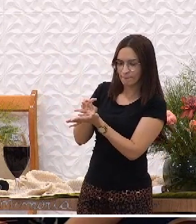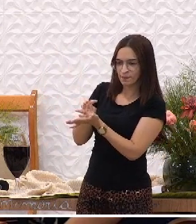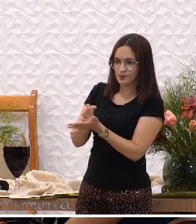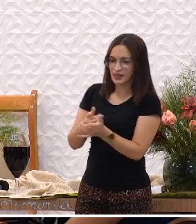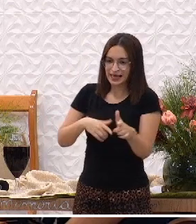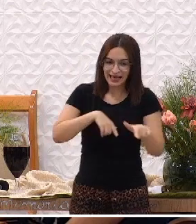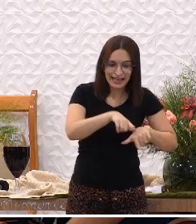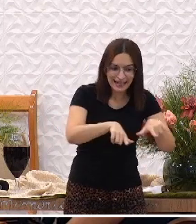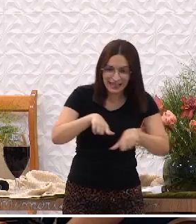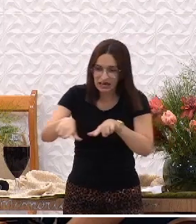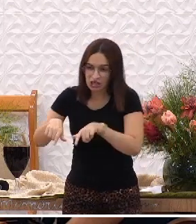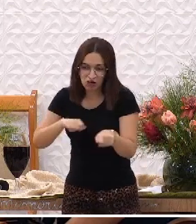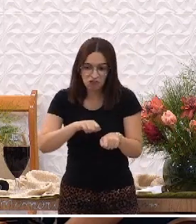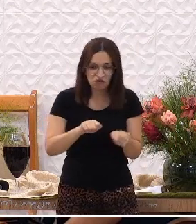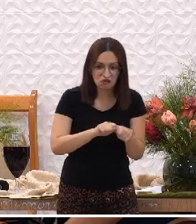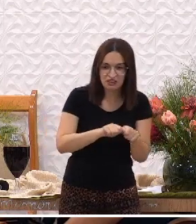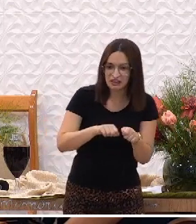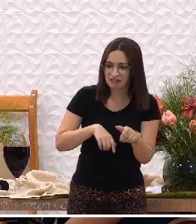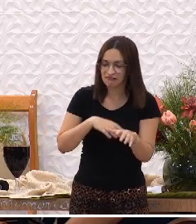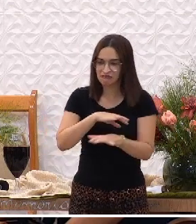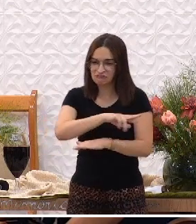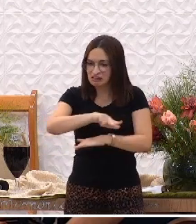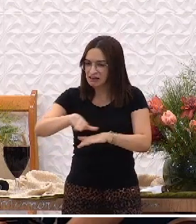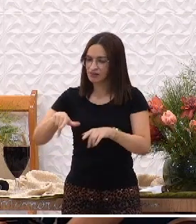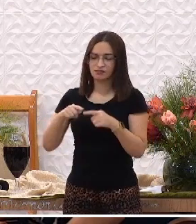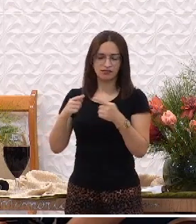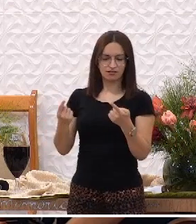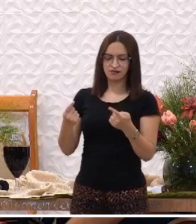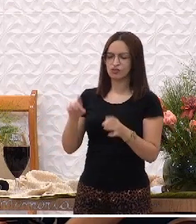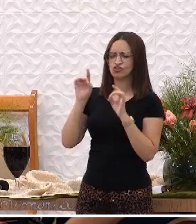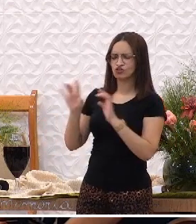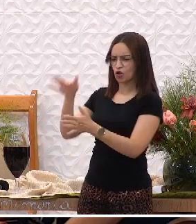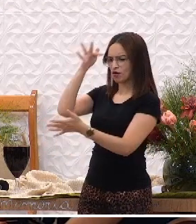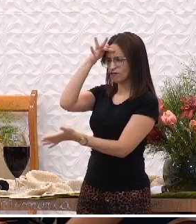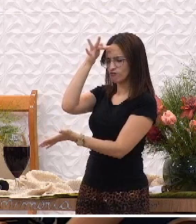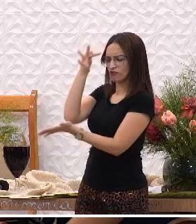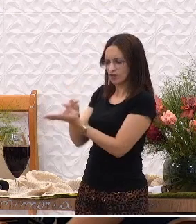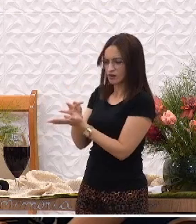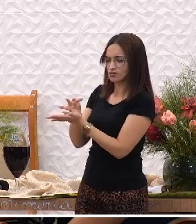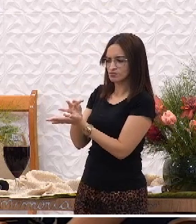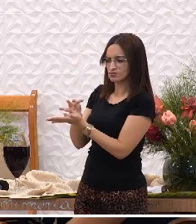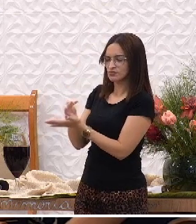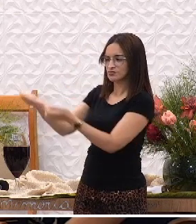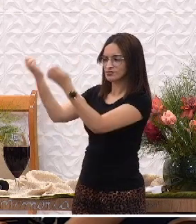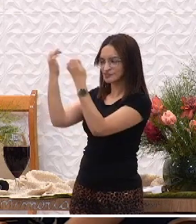é apenas um texto, tem vários outros, que a Bíblia é muito clara de que a salvação é pela graça e pela fé somente.